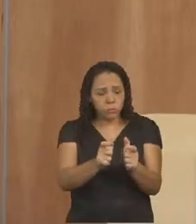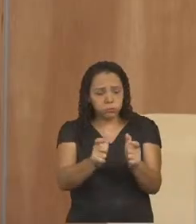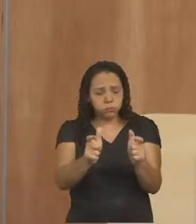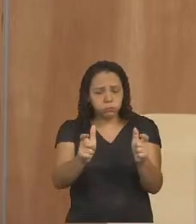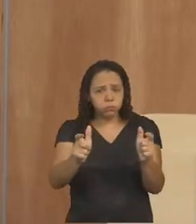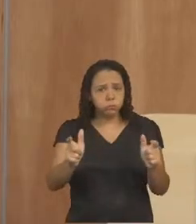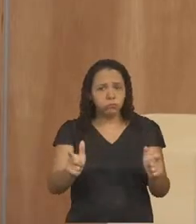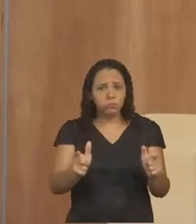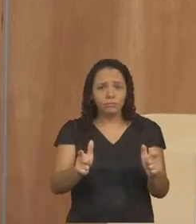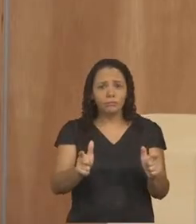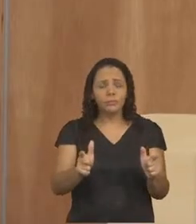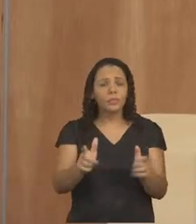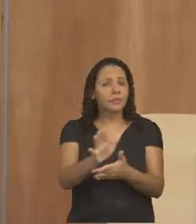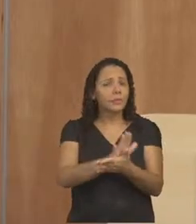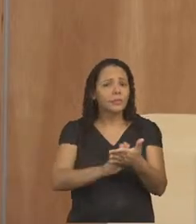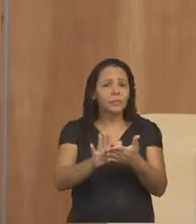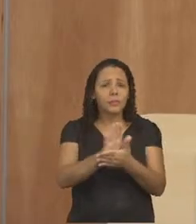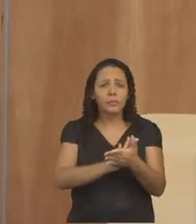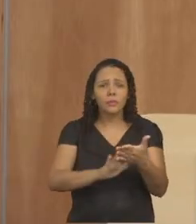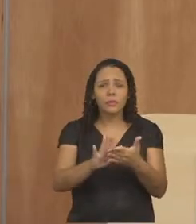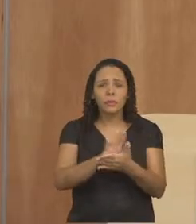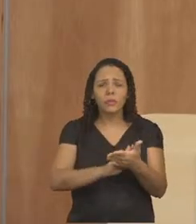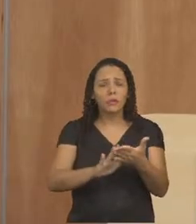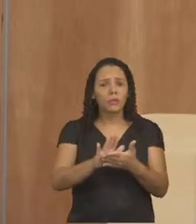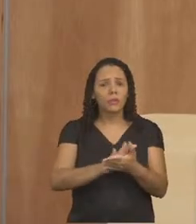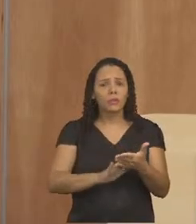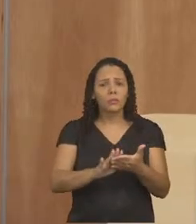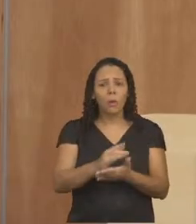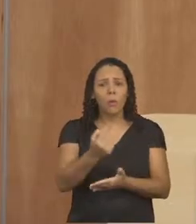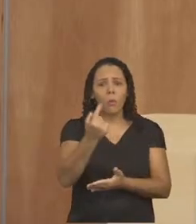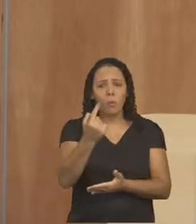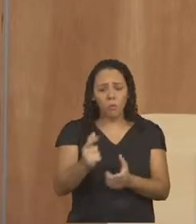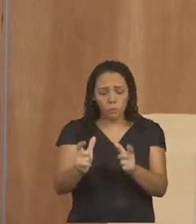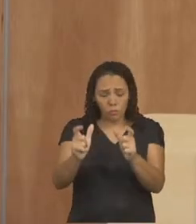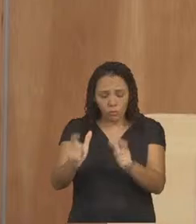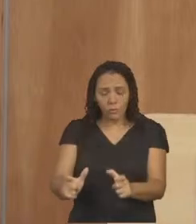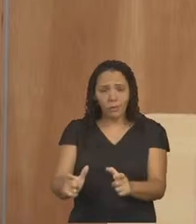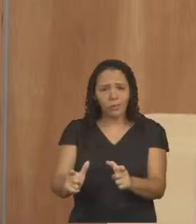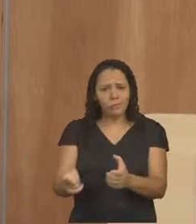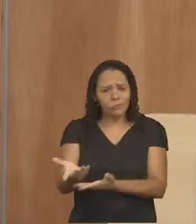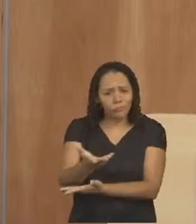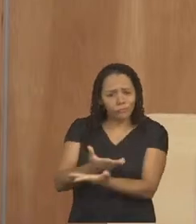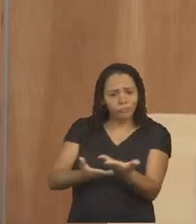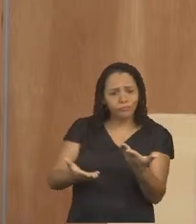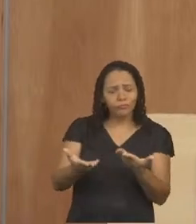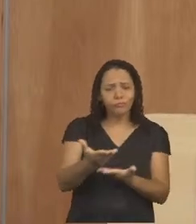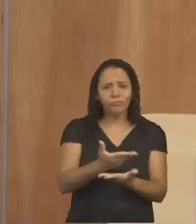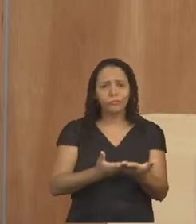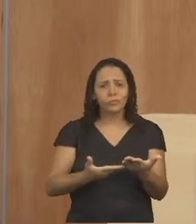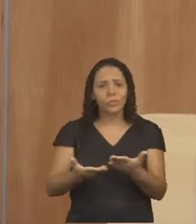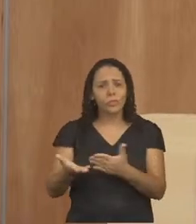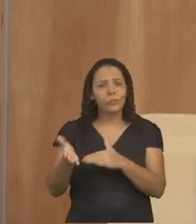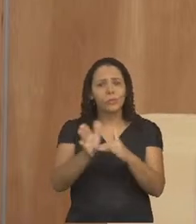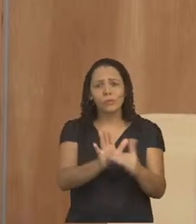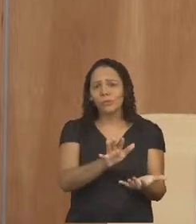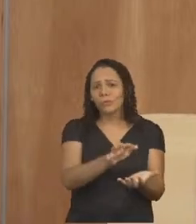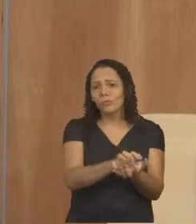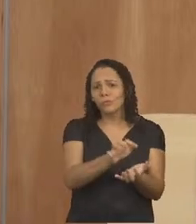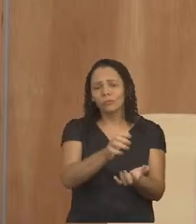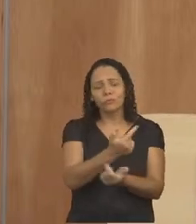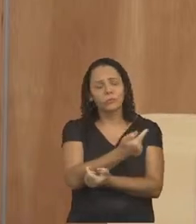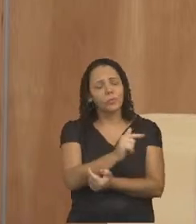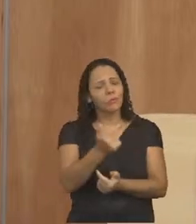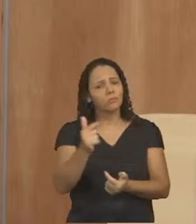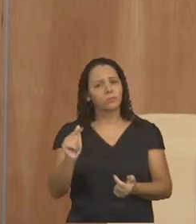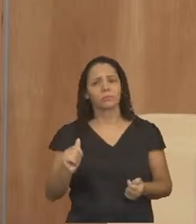tem sequer um centro de convivência para atender essa população.